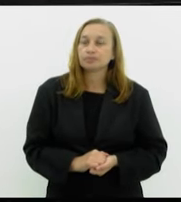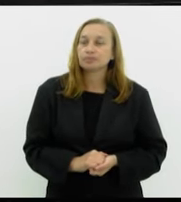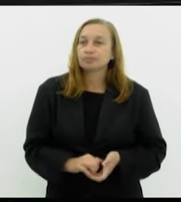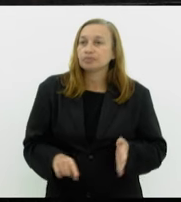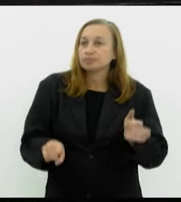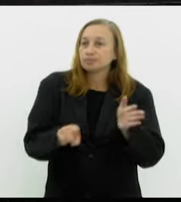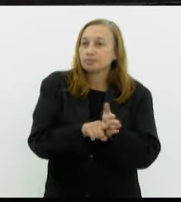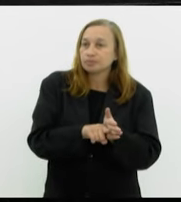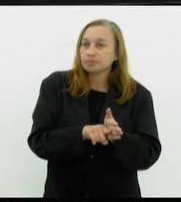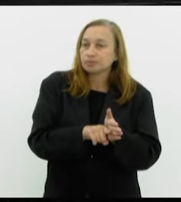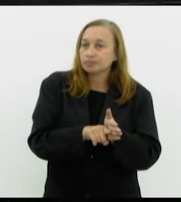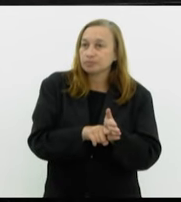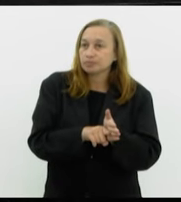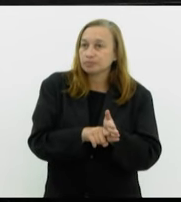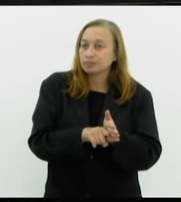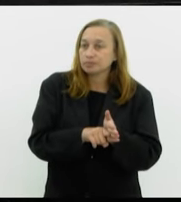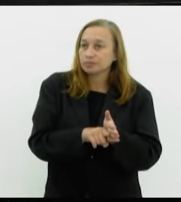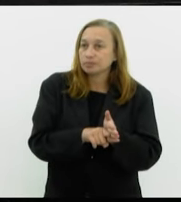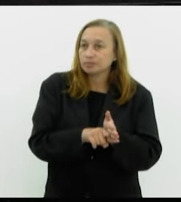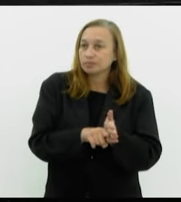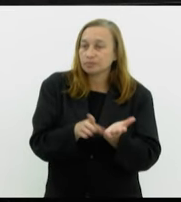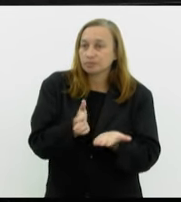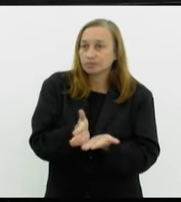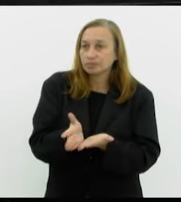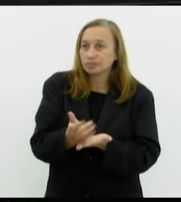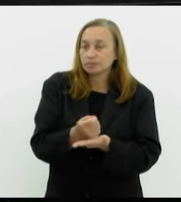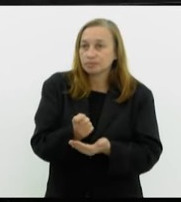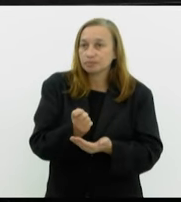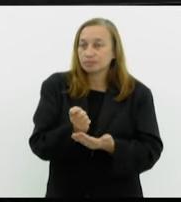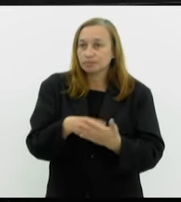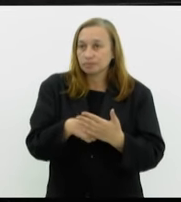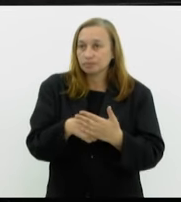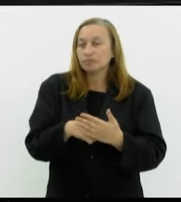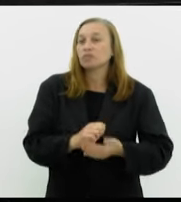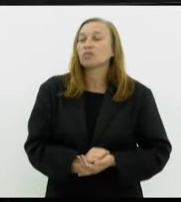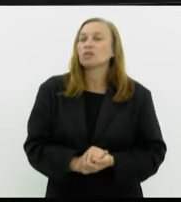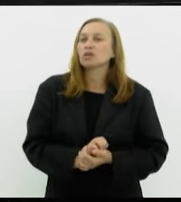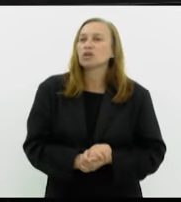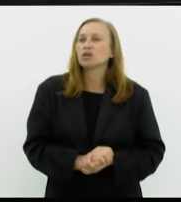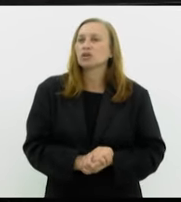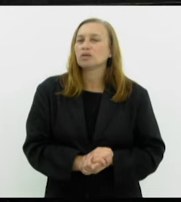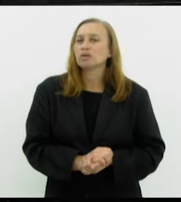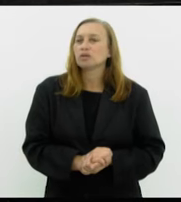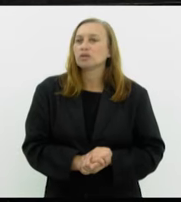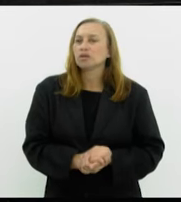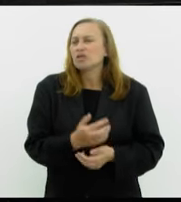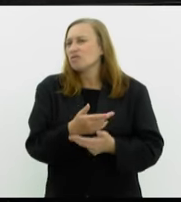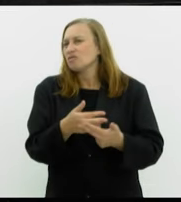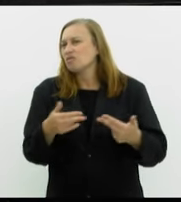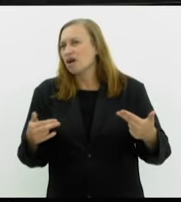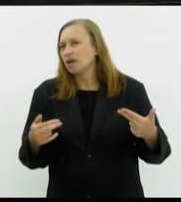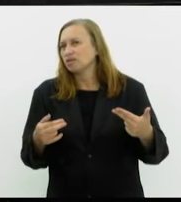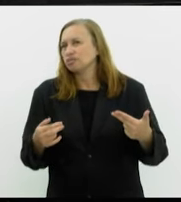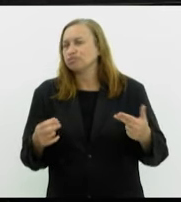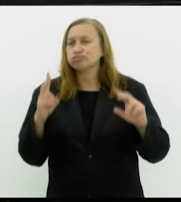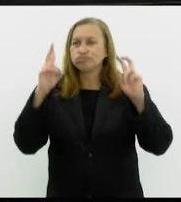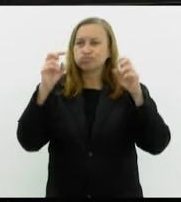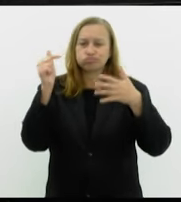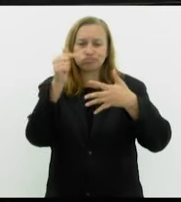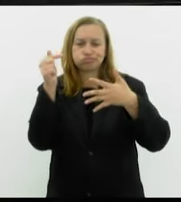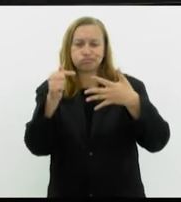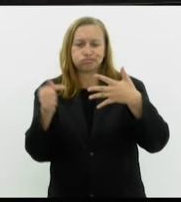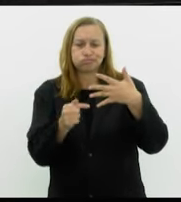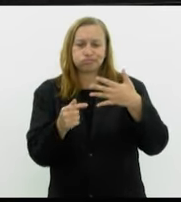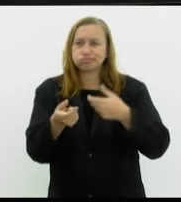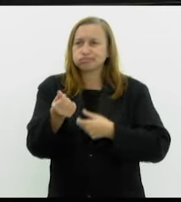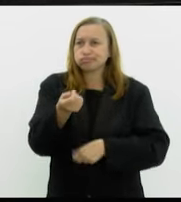diminuição da carga tributária, enfim, sobre uns enfoques gerais sobre economia e